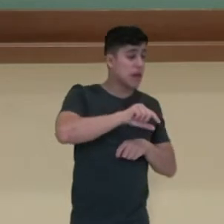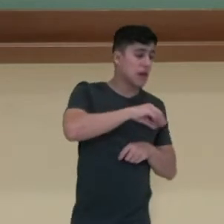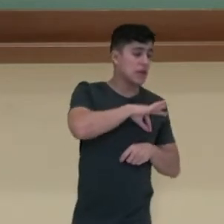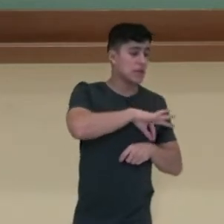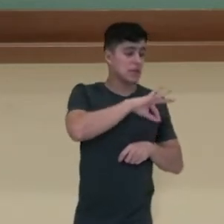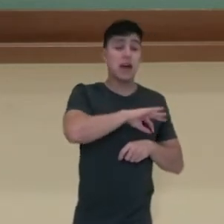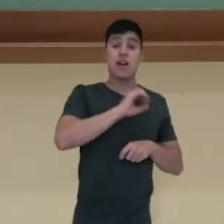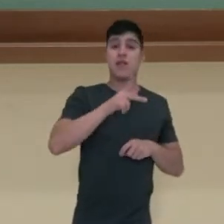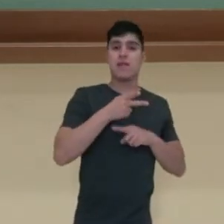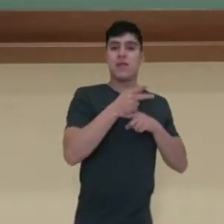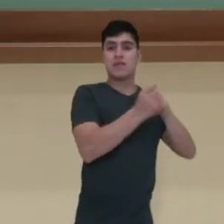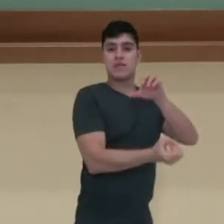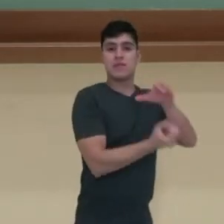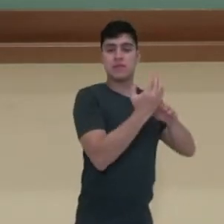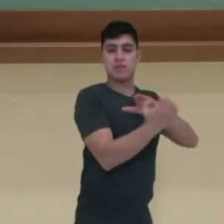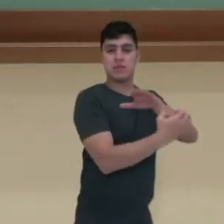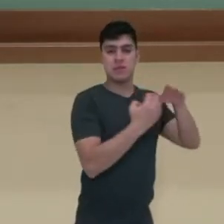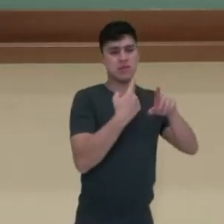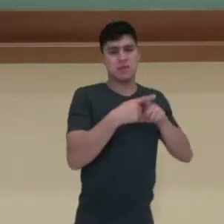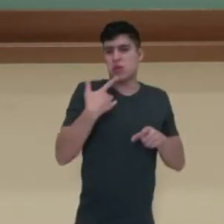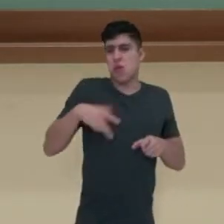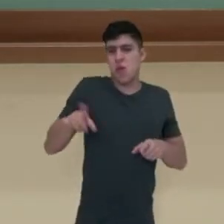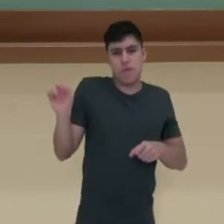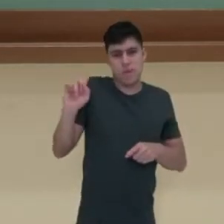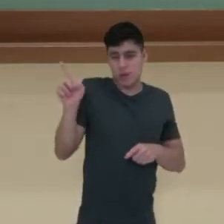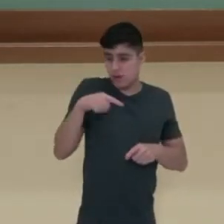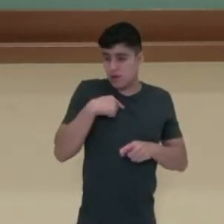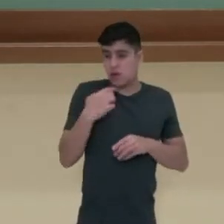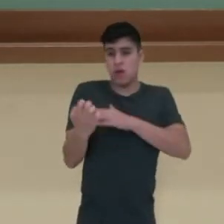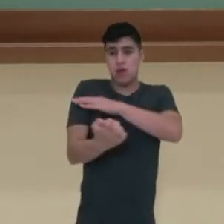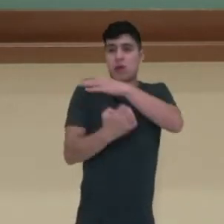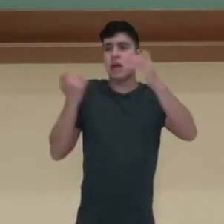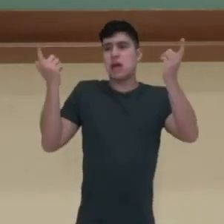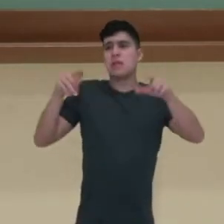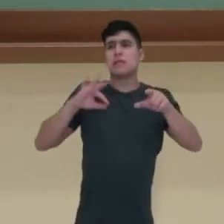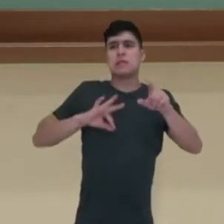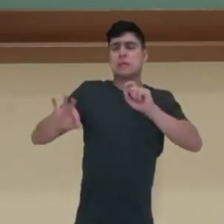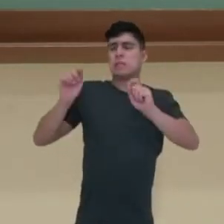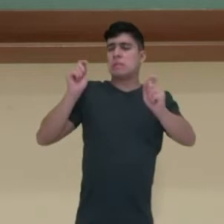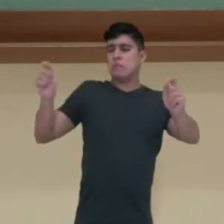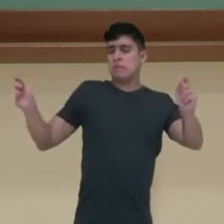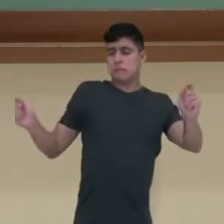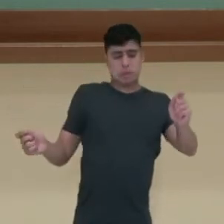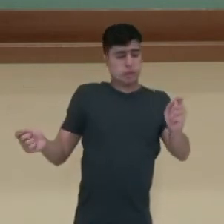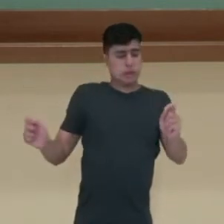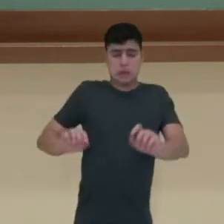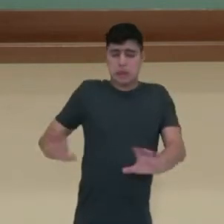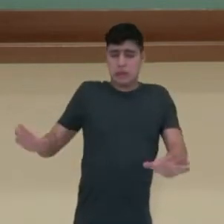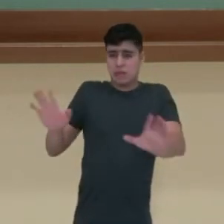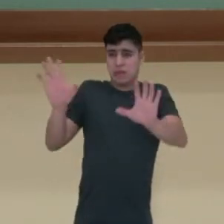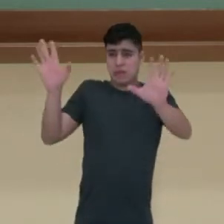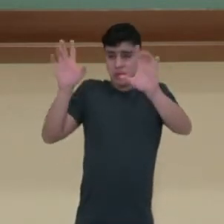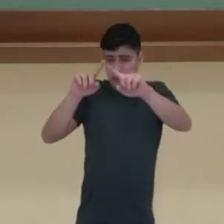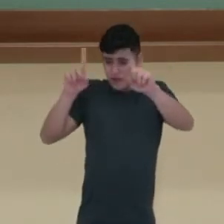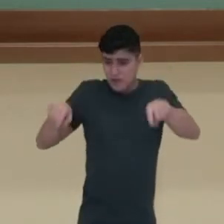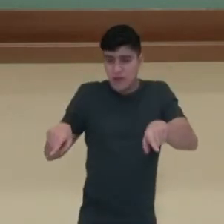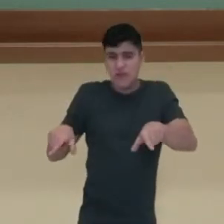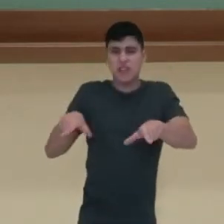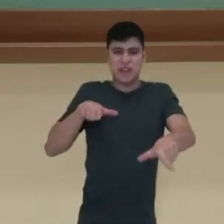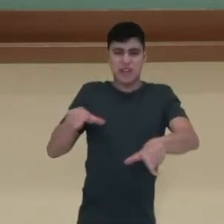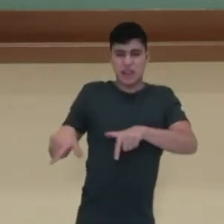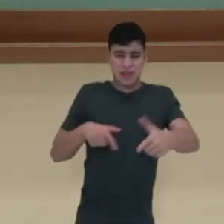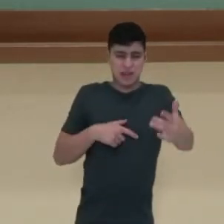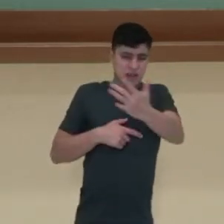barata, porque não vale a pena eu ter uma fábrica onde eu tenho que pagar muito caro para o meu